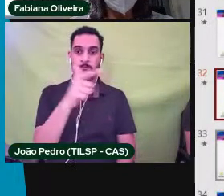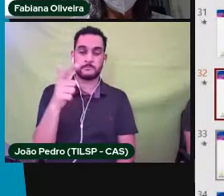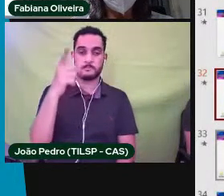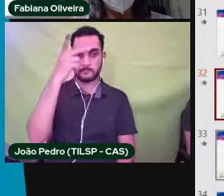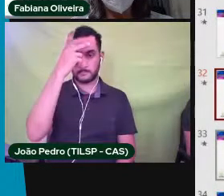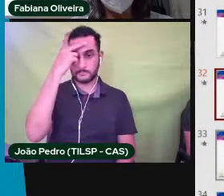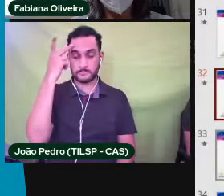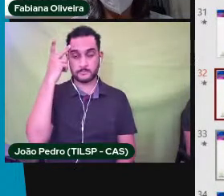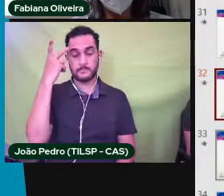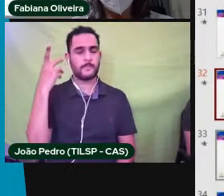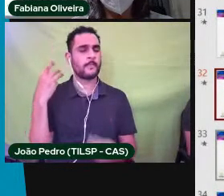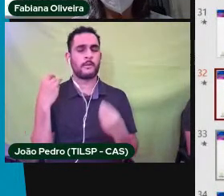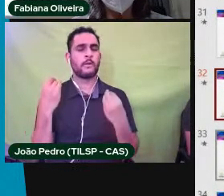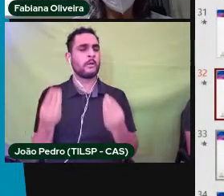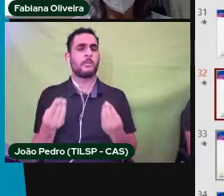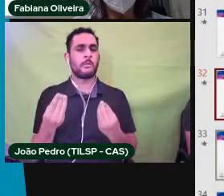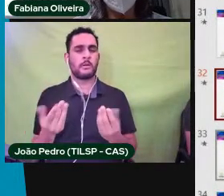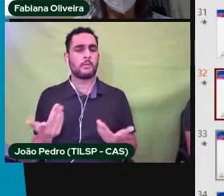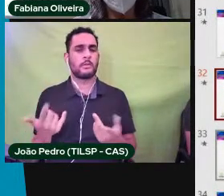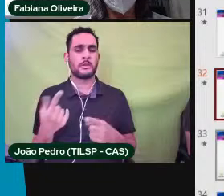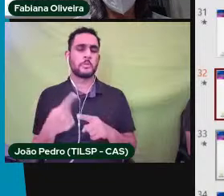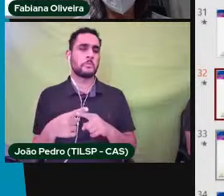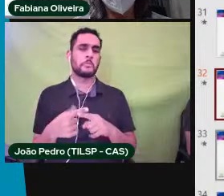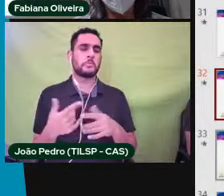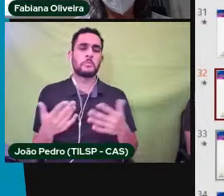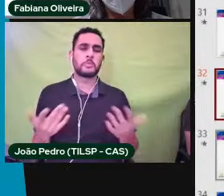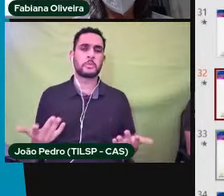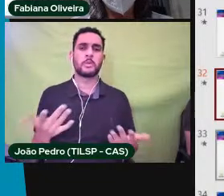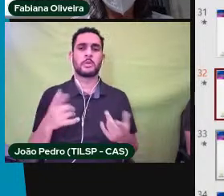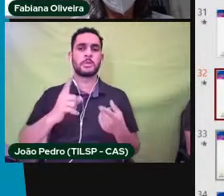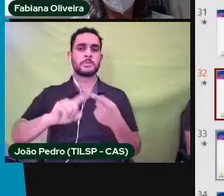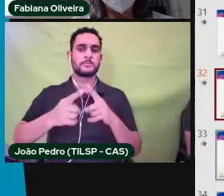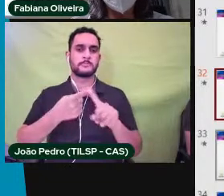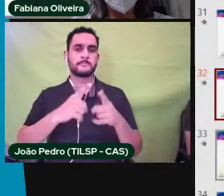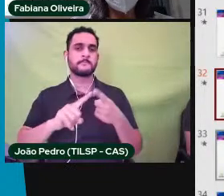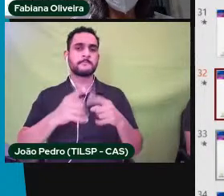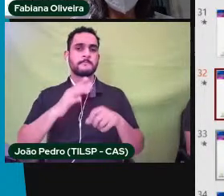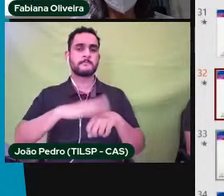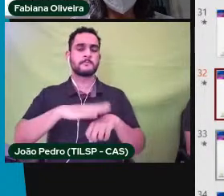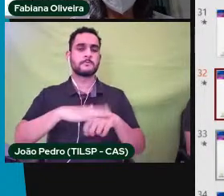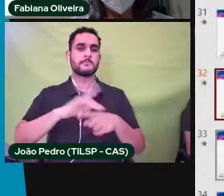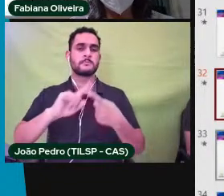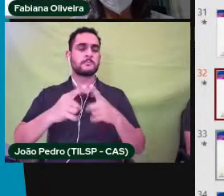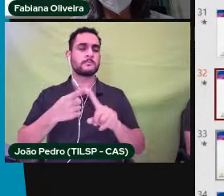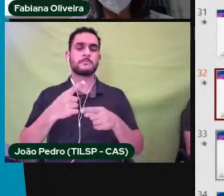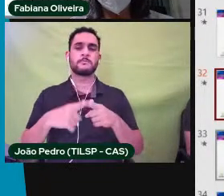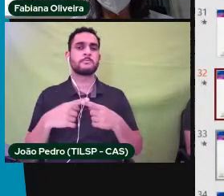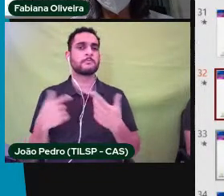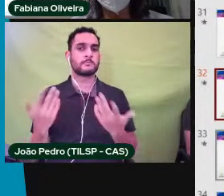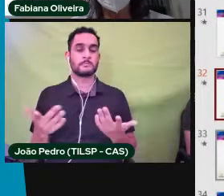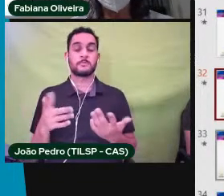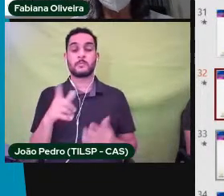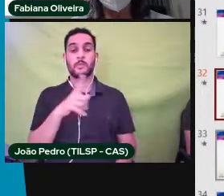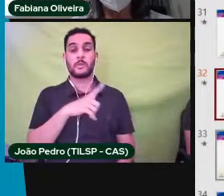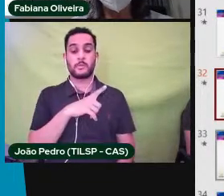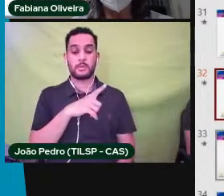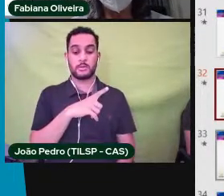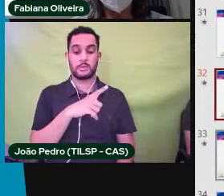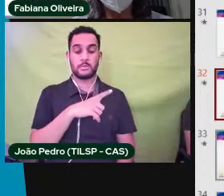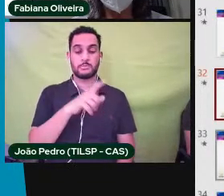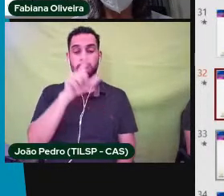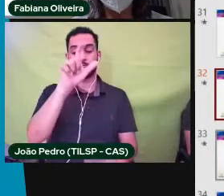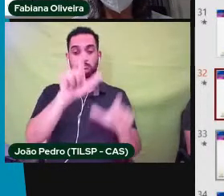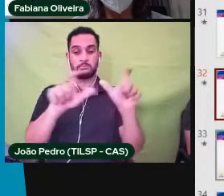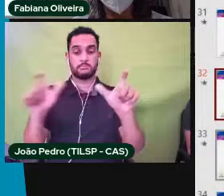quê e por quê essa discussão da autonomia? Exatamente para a formação do sujeito, para que ele possa